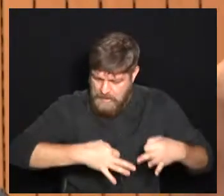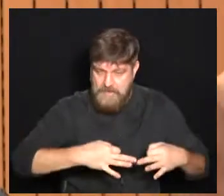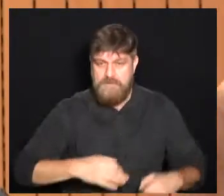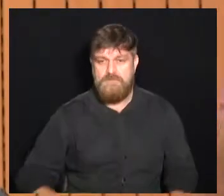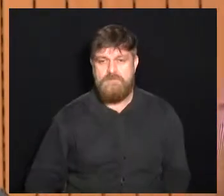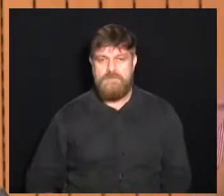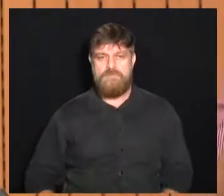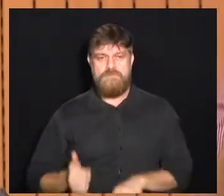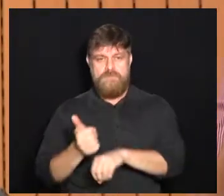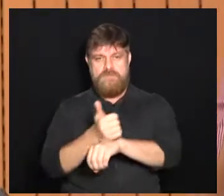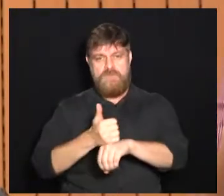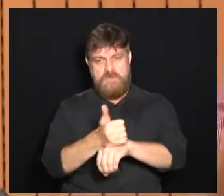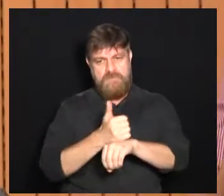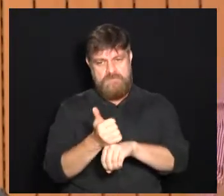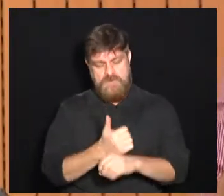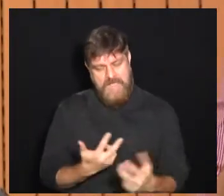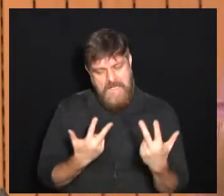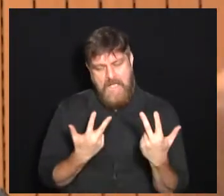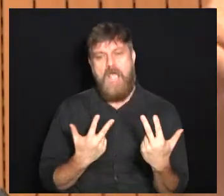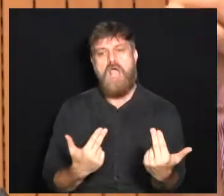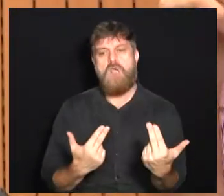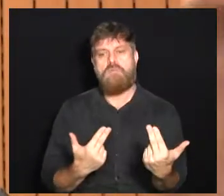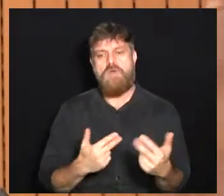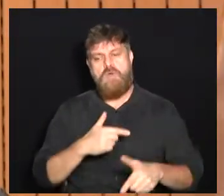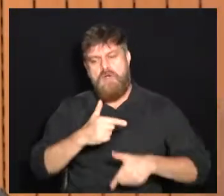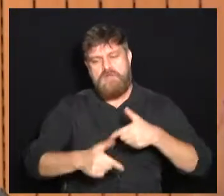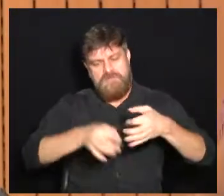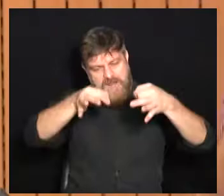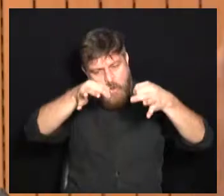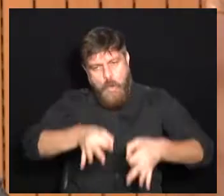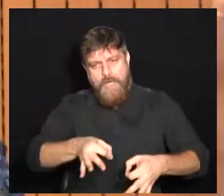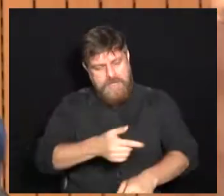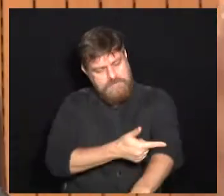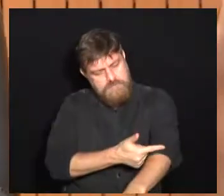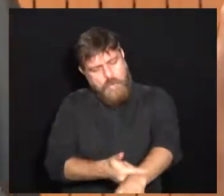nossos profissionais também trabalham com muita seriedade.